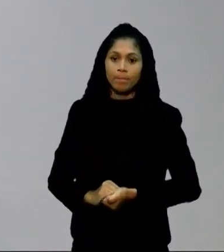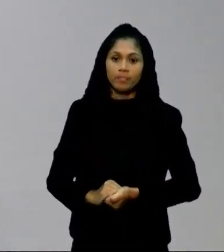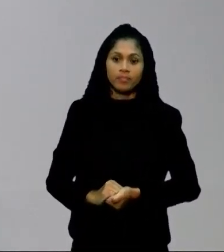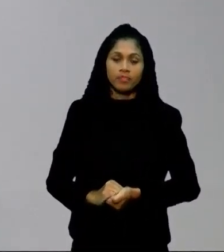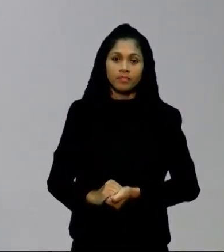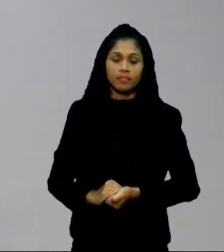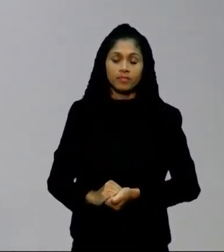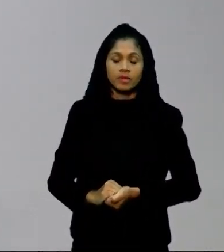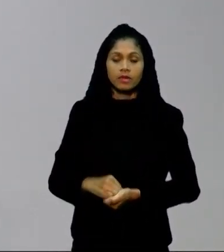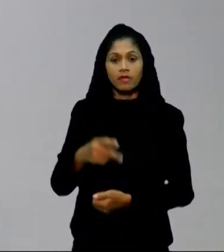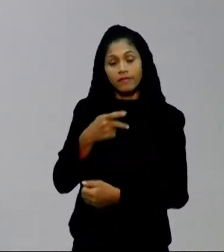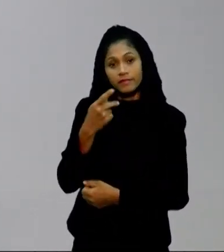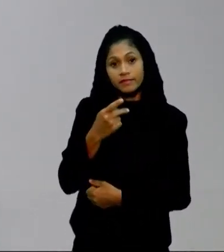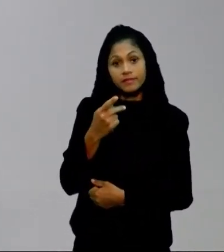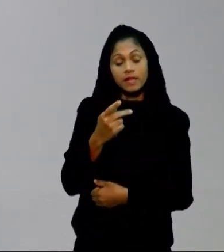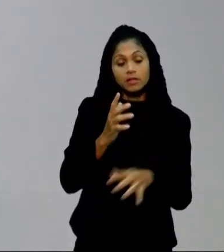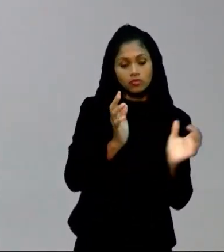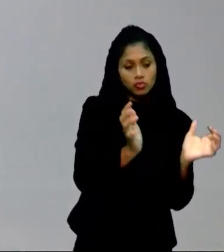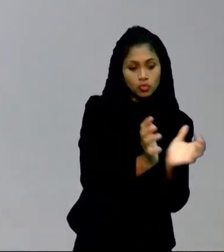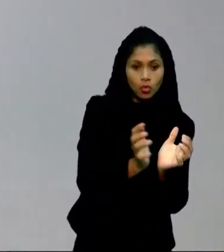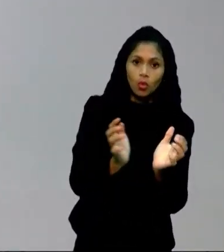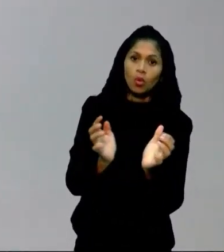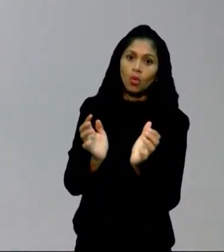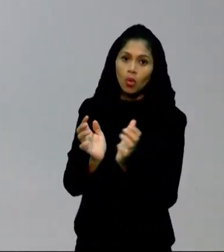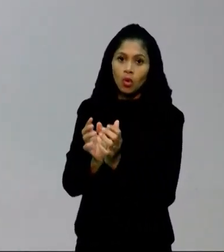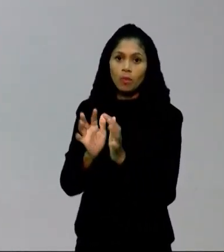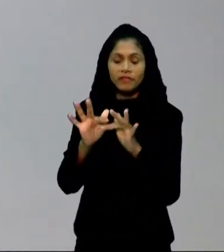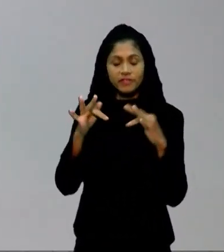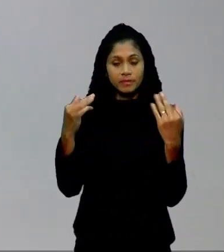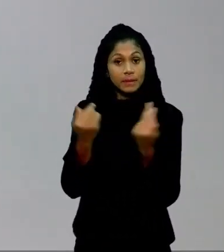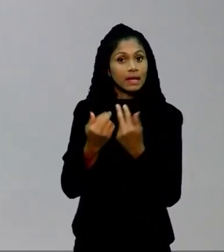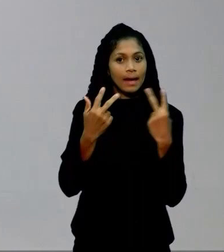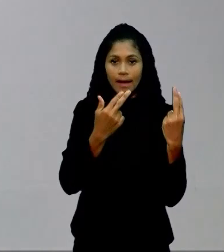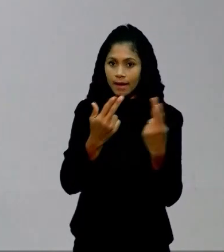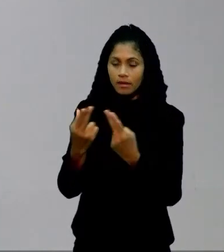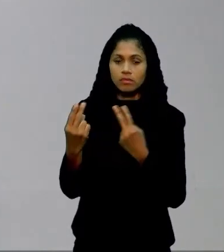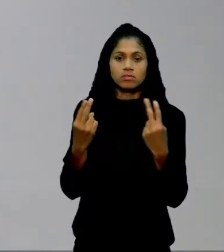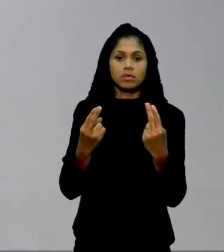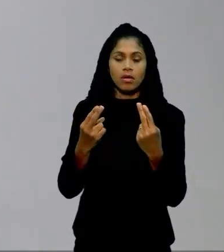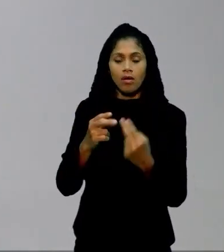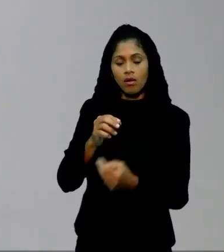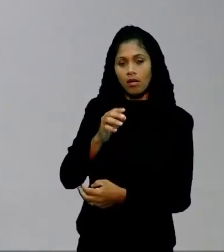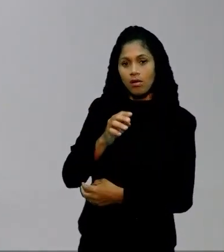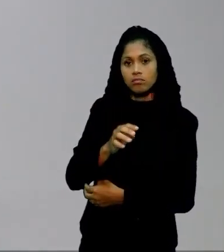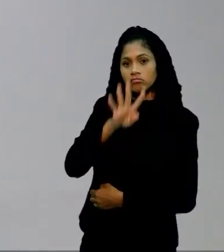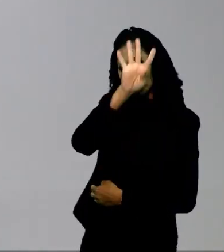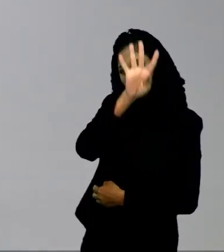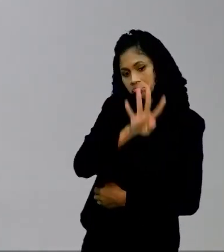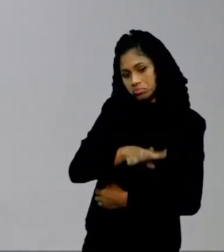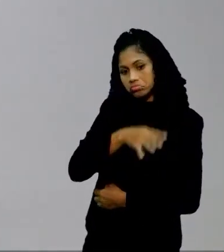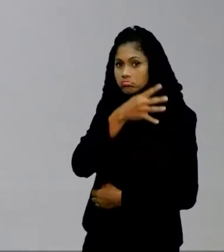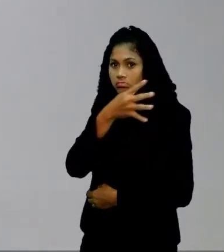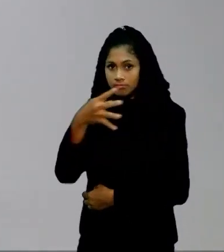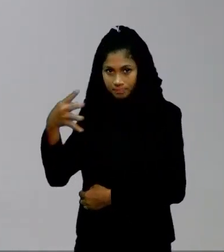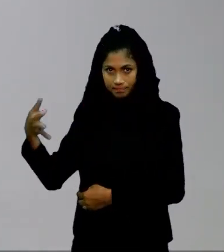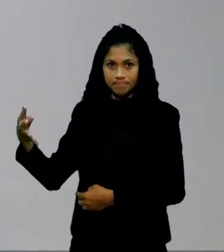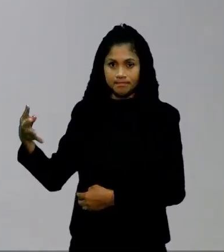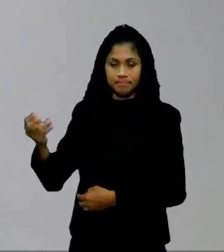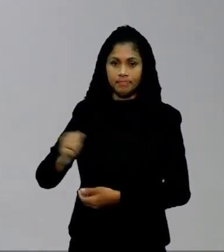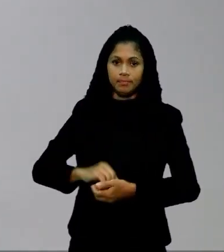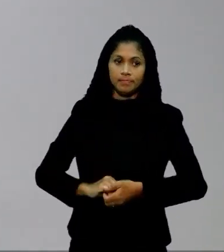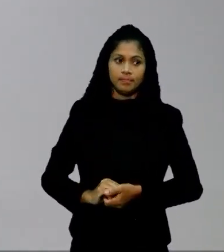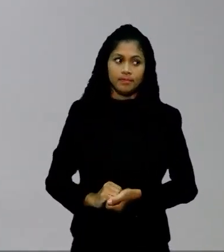ou de família, é a mesma coisa, tá, pessoal? São aquelas colunas verticais que tem a tabela periódica, as 18 que eu comentei agora há